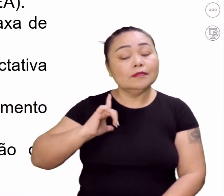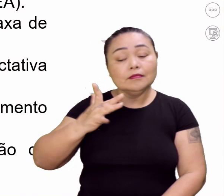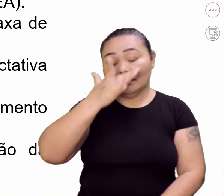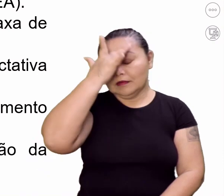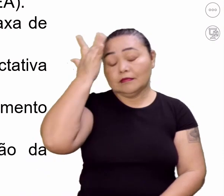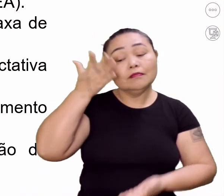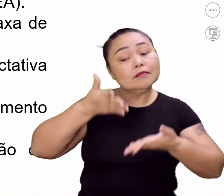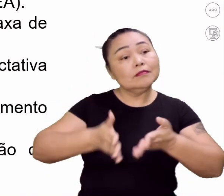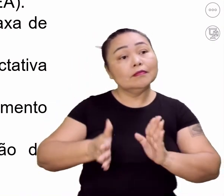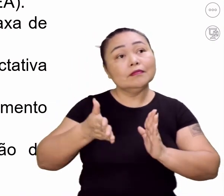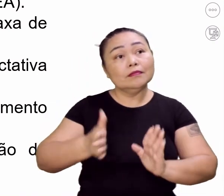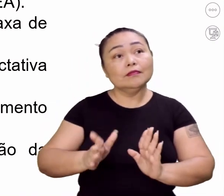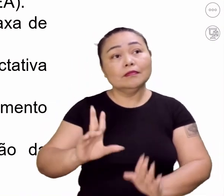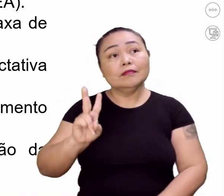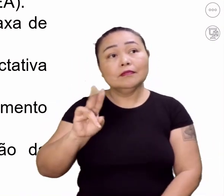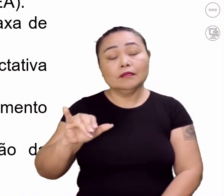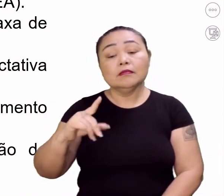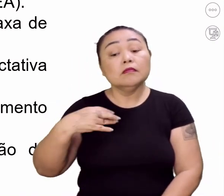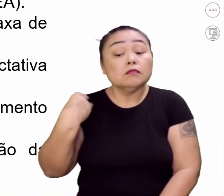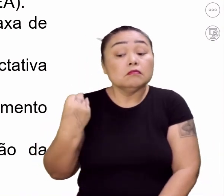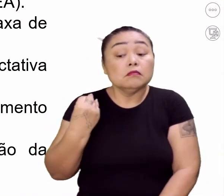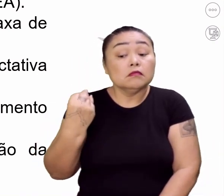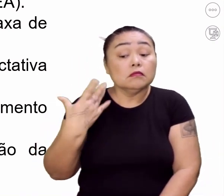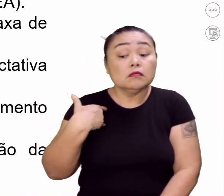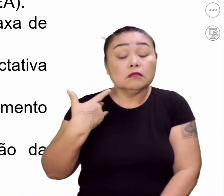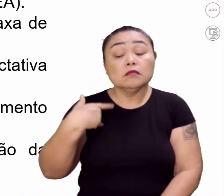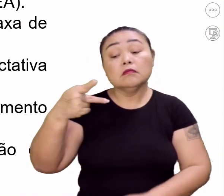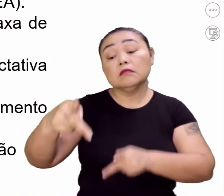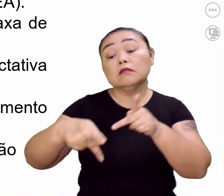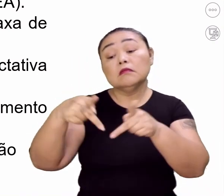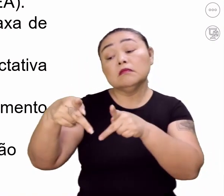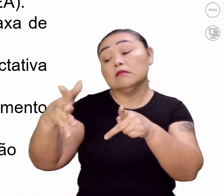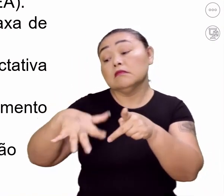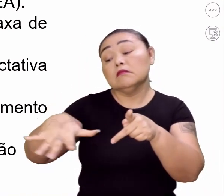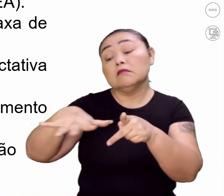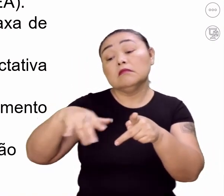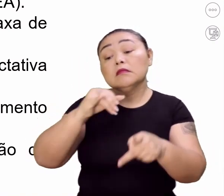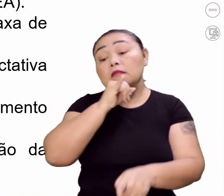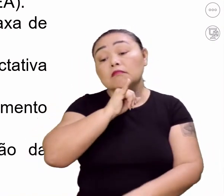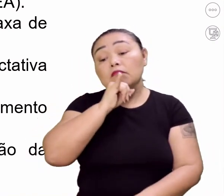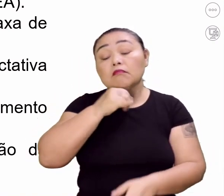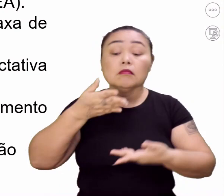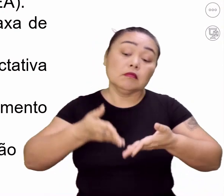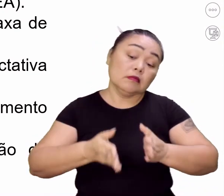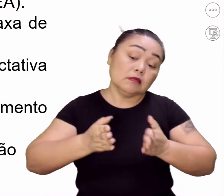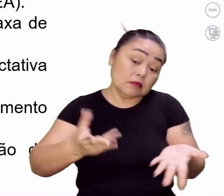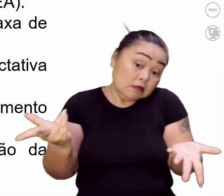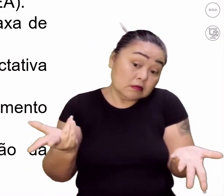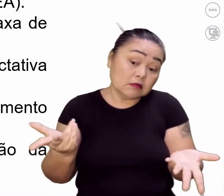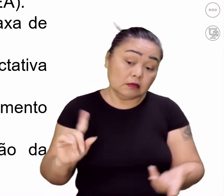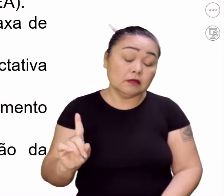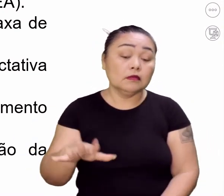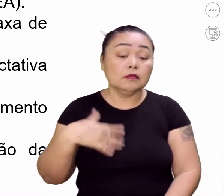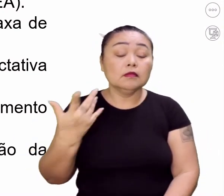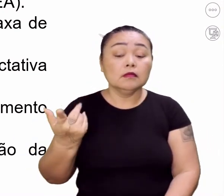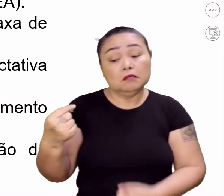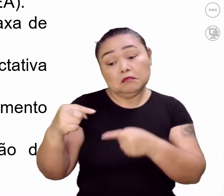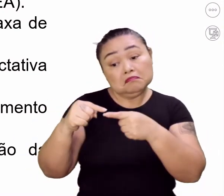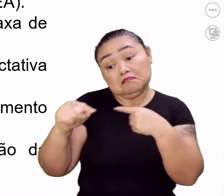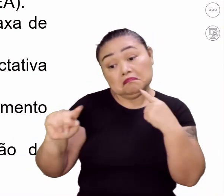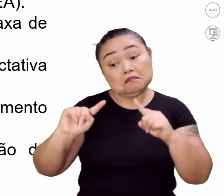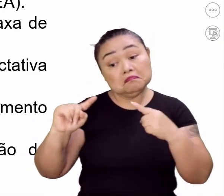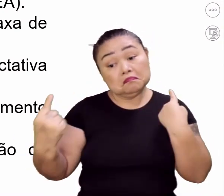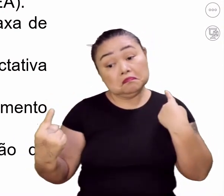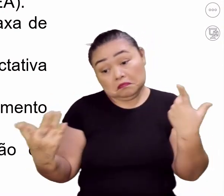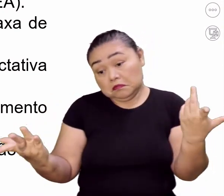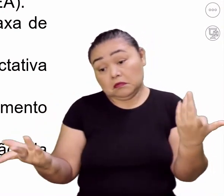gente nascendo. Não é isso? Como que pode ser uma população idosa se está nascendo muita gente? Exato, professor.